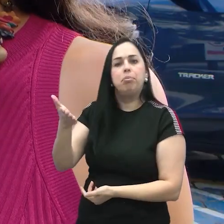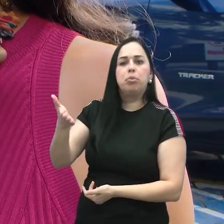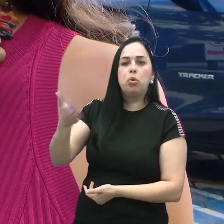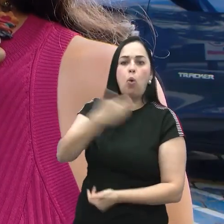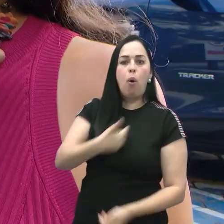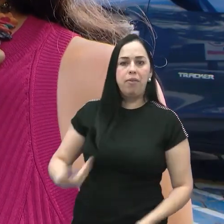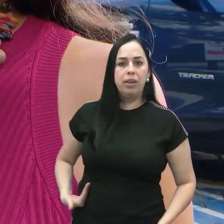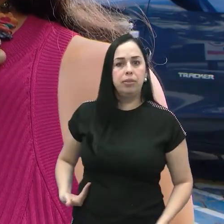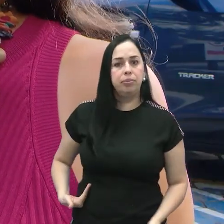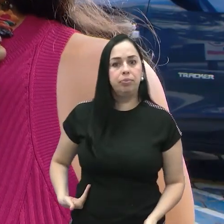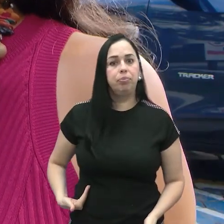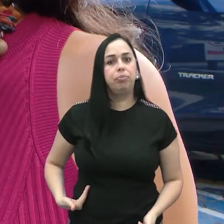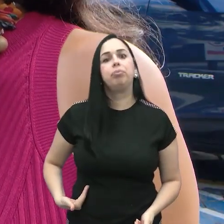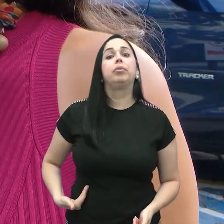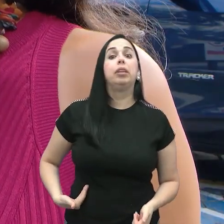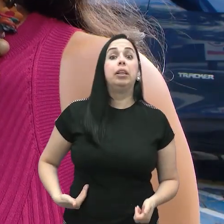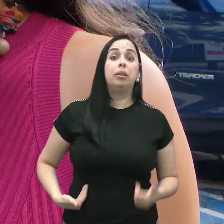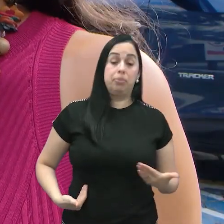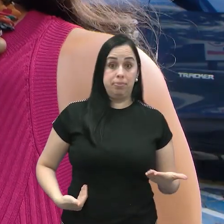poder público municipal.